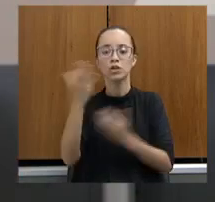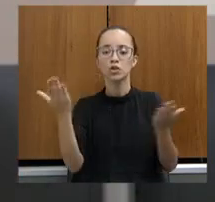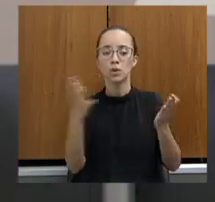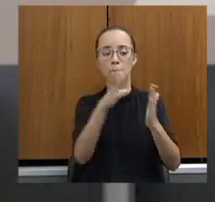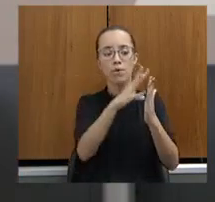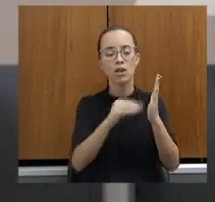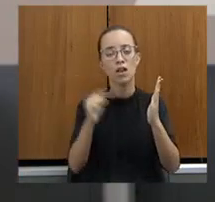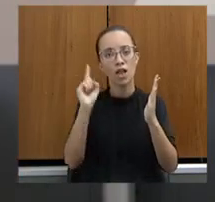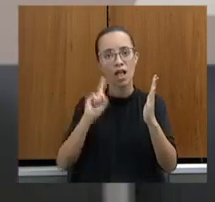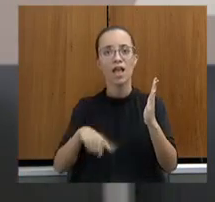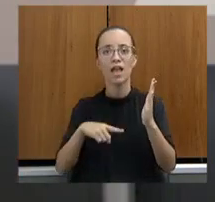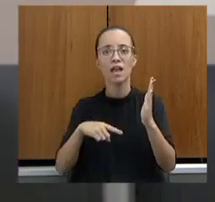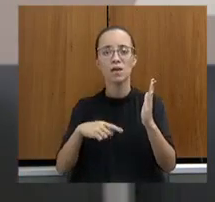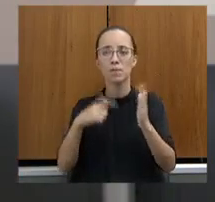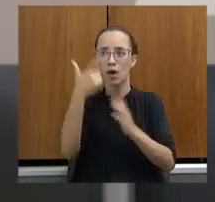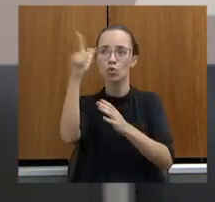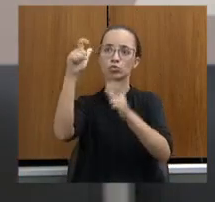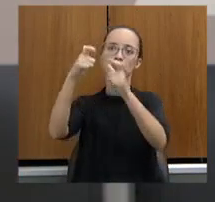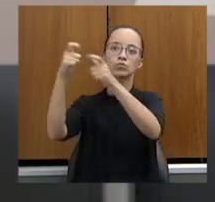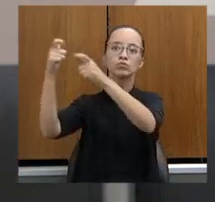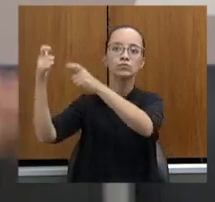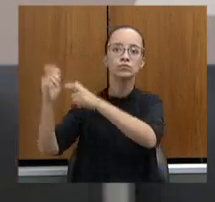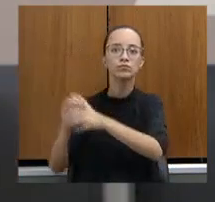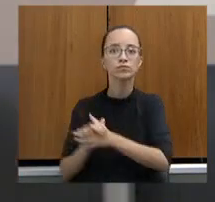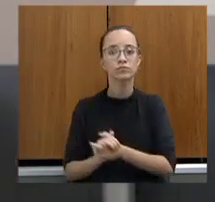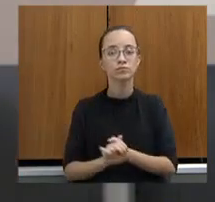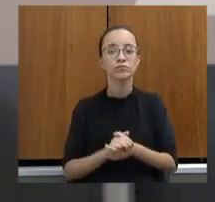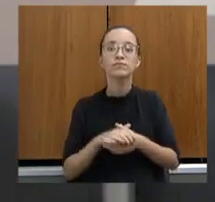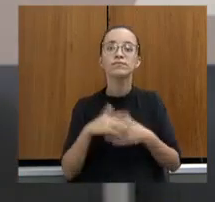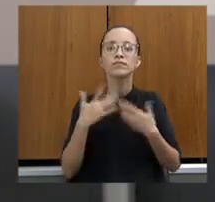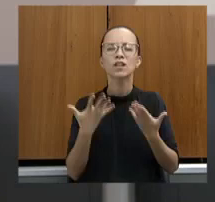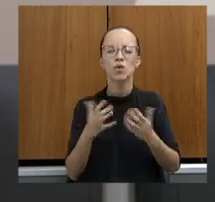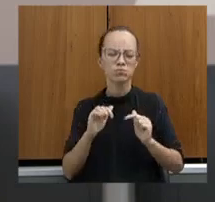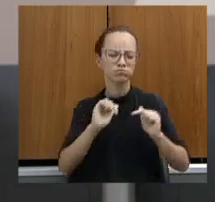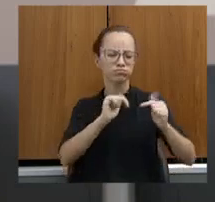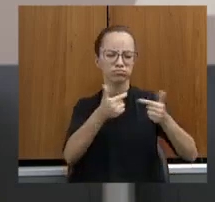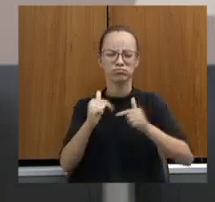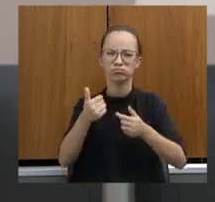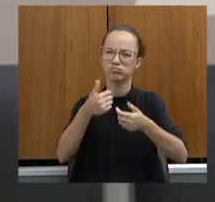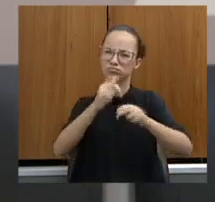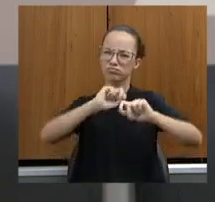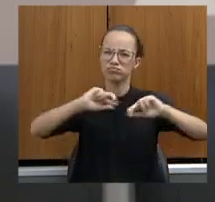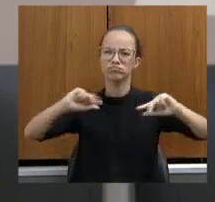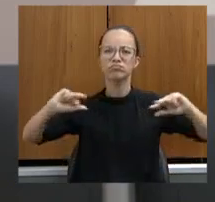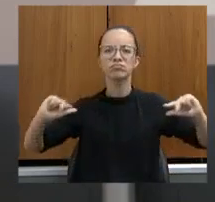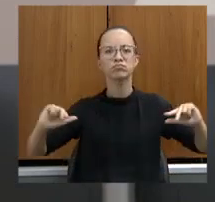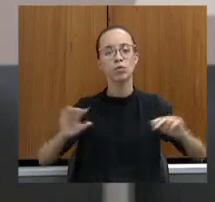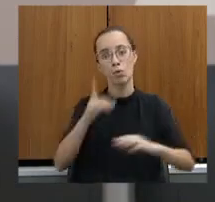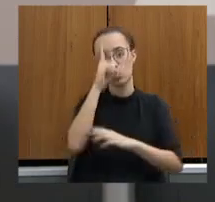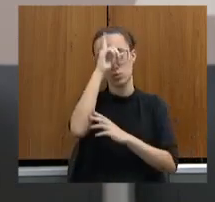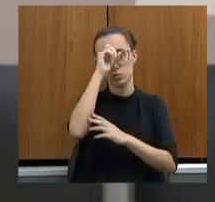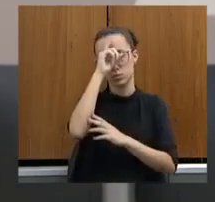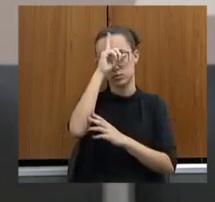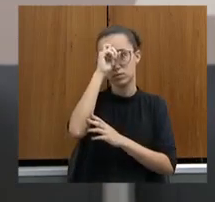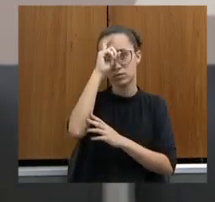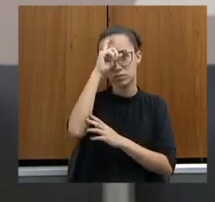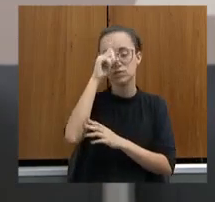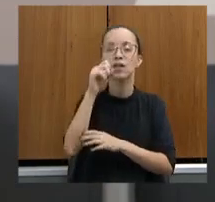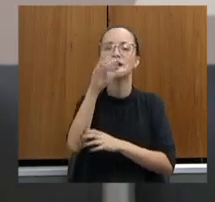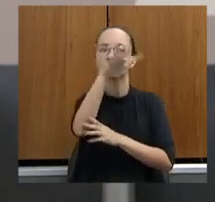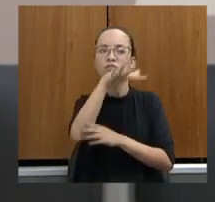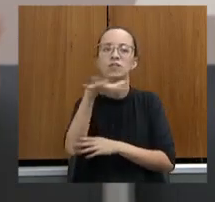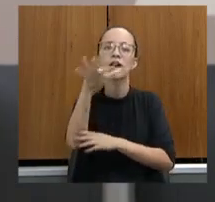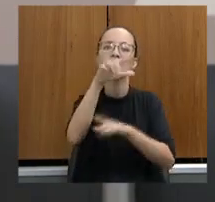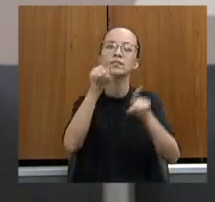hoje para muitos e muitos lugares então enfim são muitas ações aí os hospitais que estão os hospitais